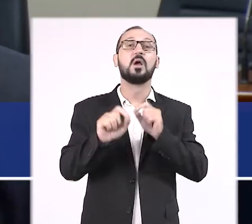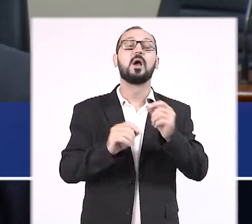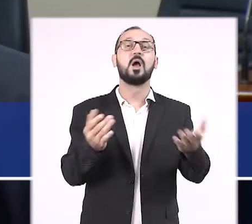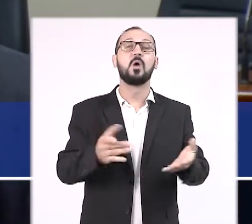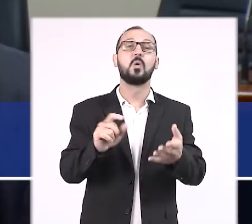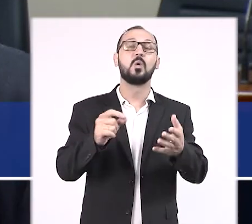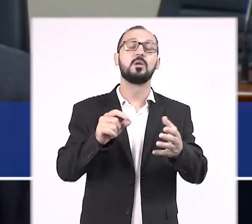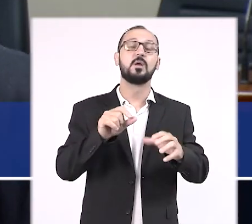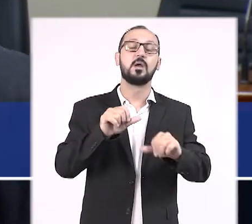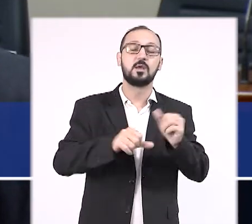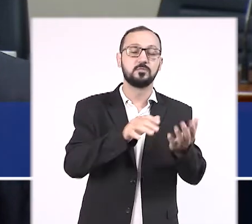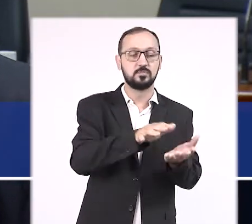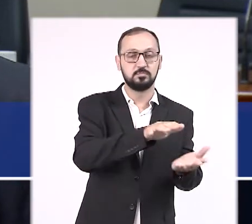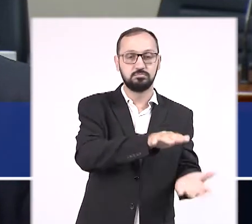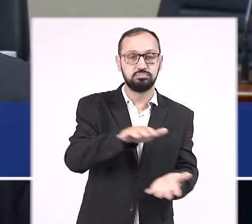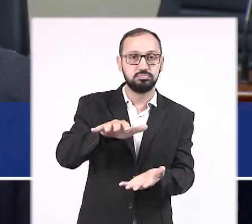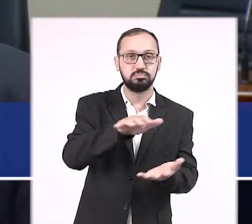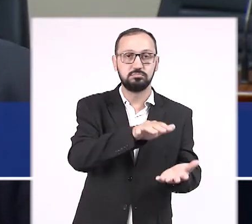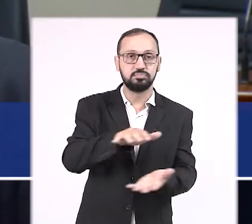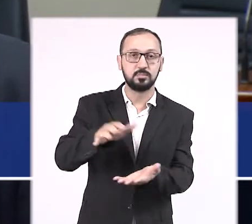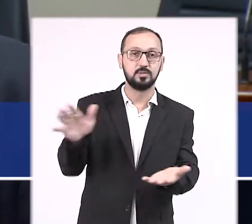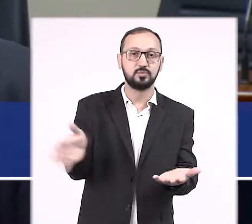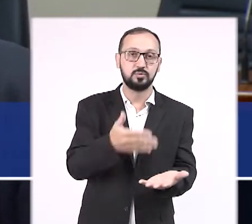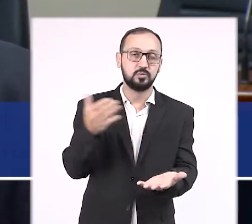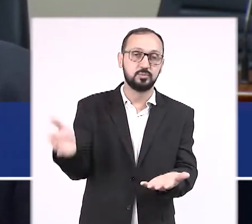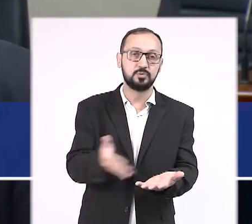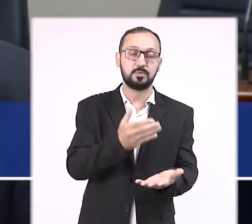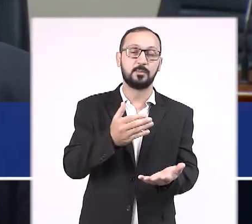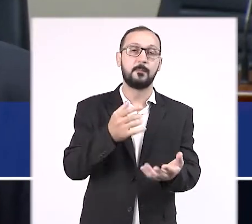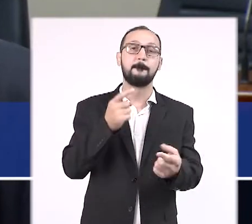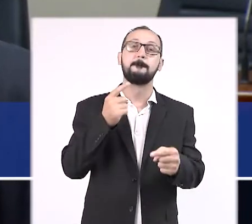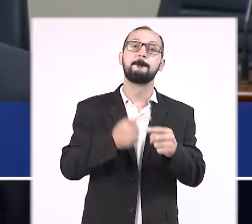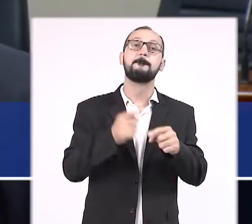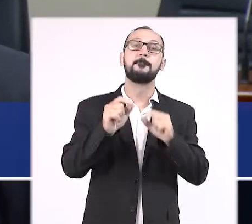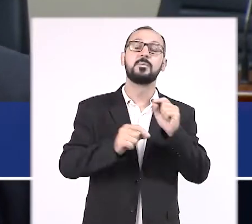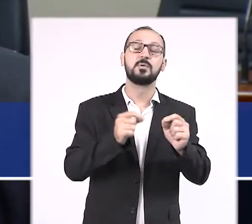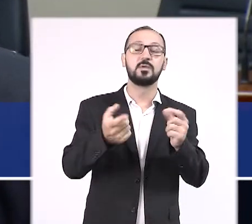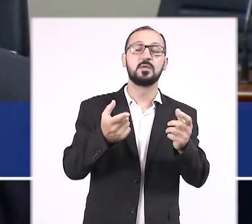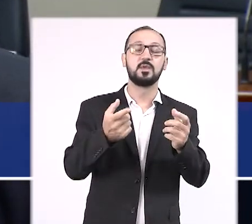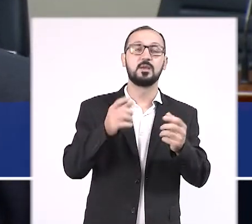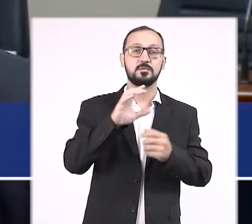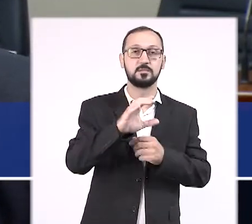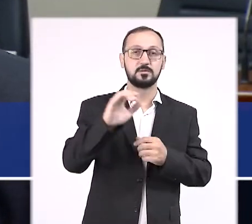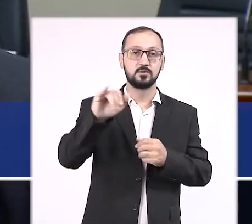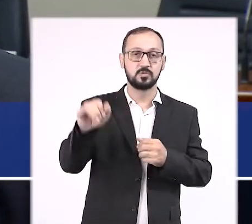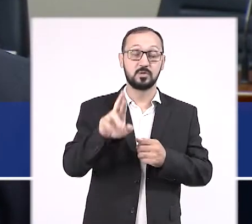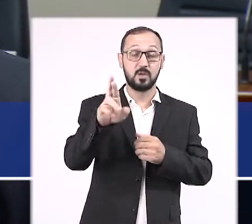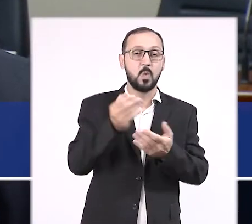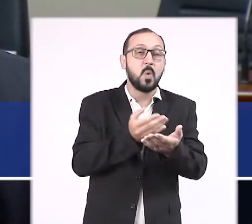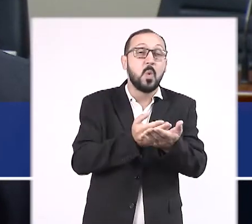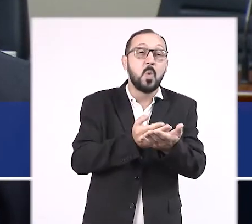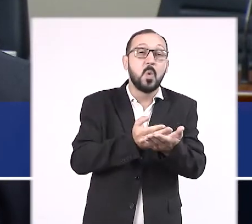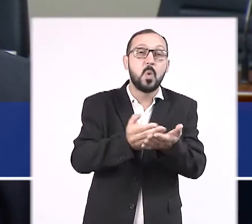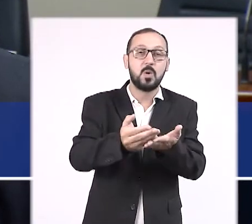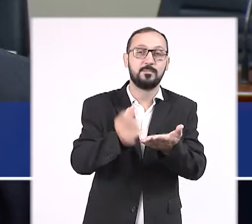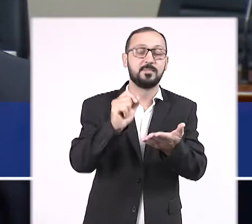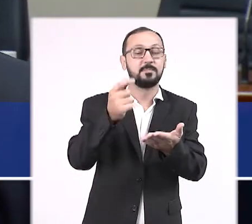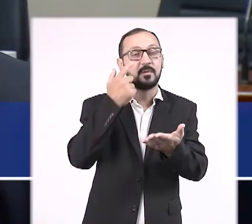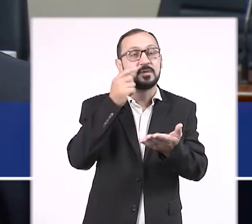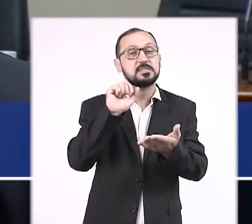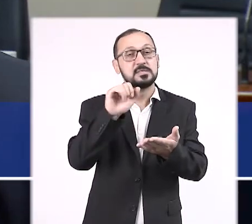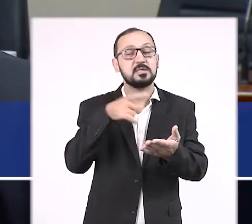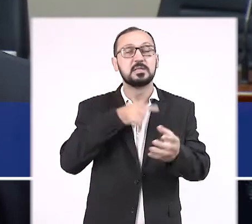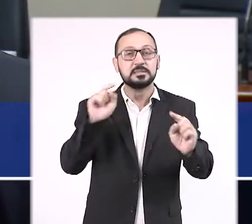dar encaminhamento toda a tramitação processual que ocorre na Assembleia, porque a Comissão de Constituição e Justiça é a primeira, a porta de entrada com